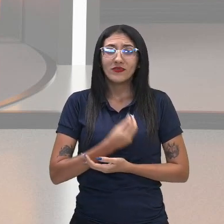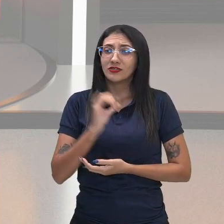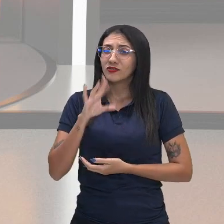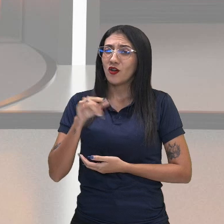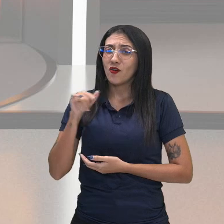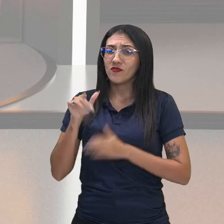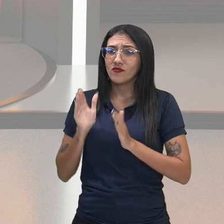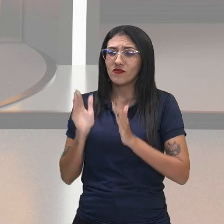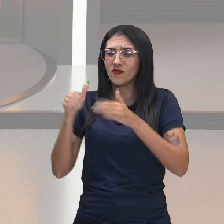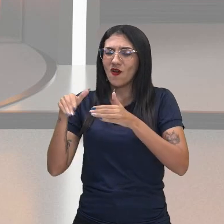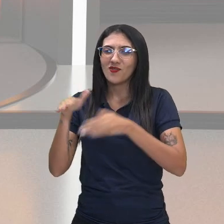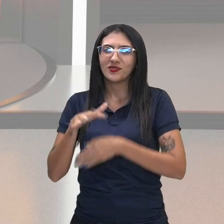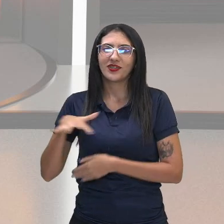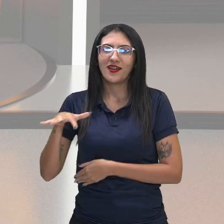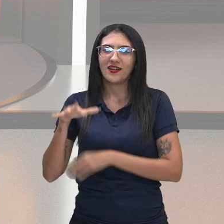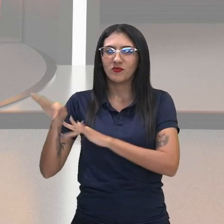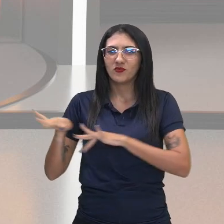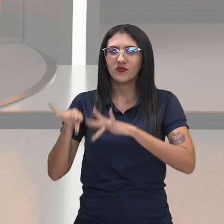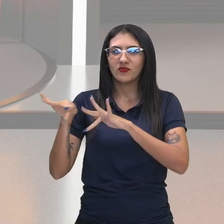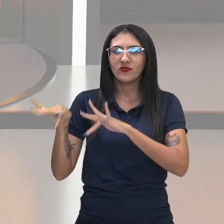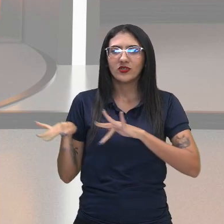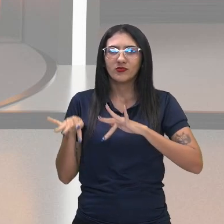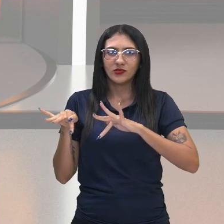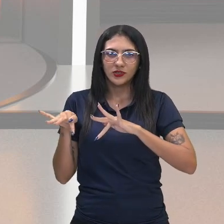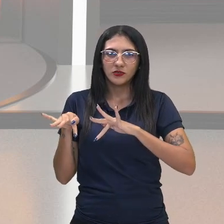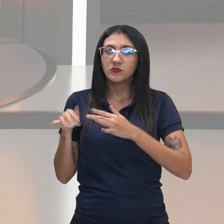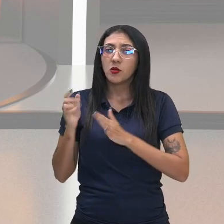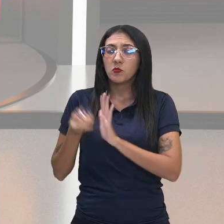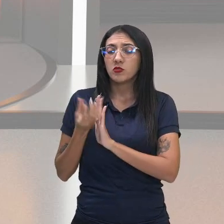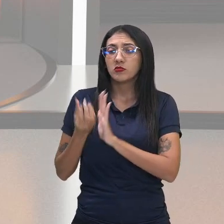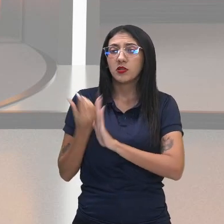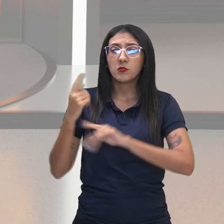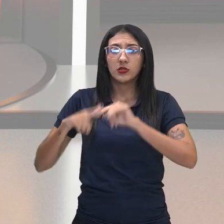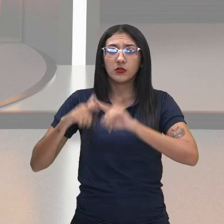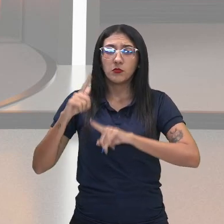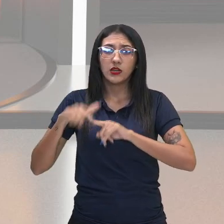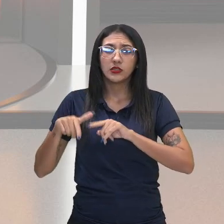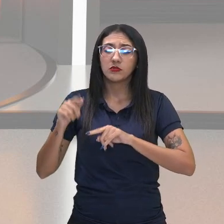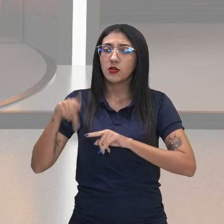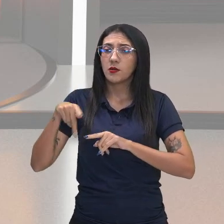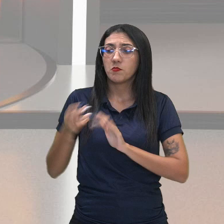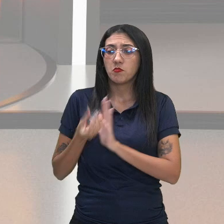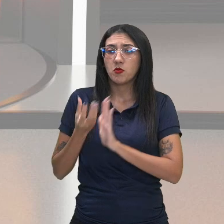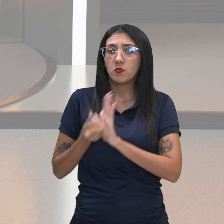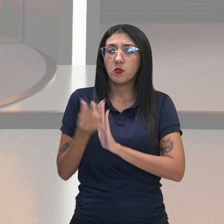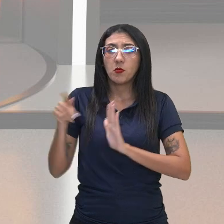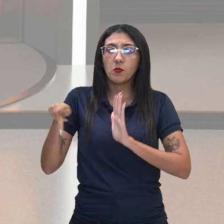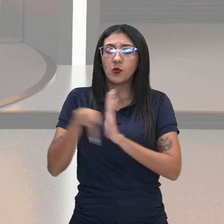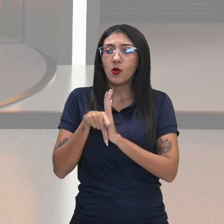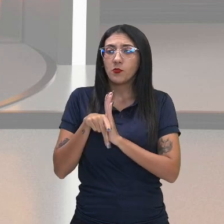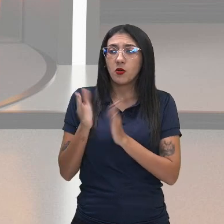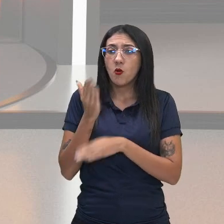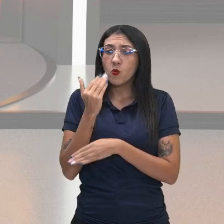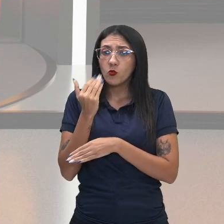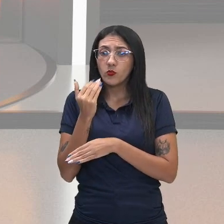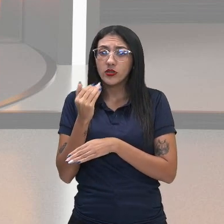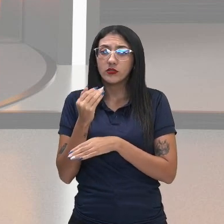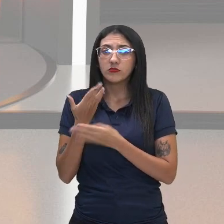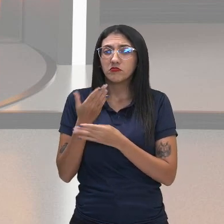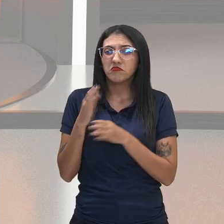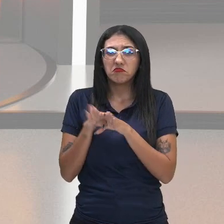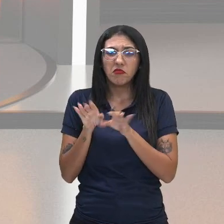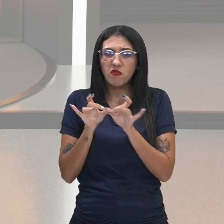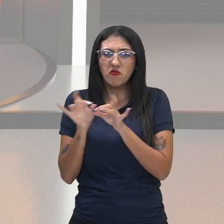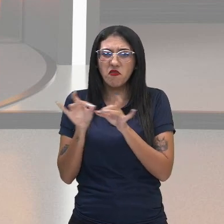nos feudos, onde a produção era basicamente de subsistência e o comércio era mínimo. Então,